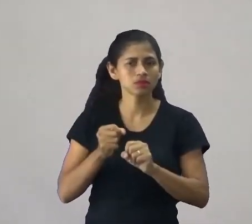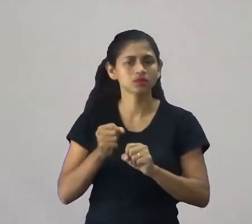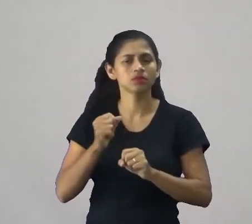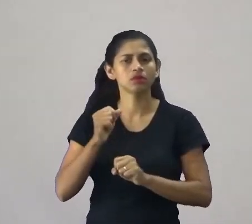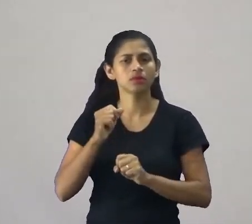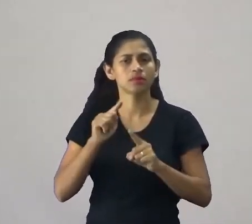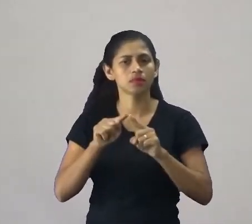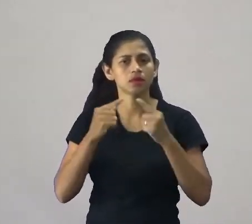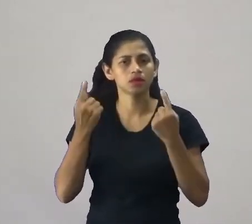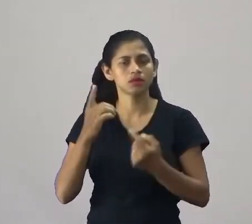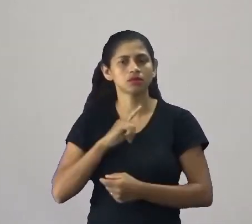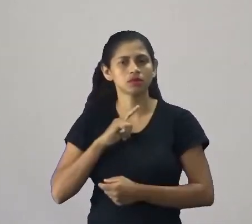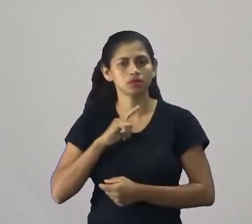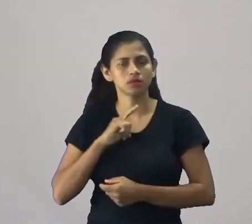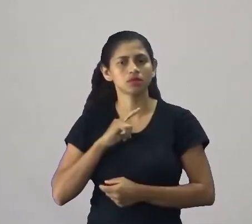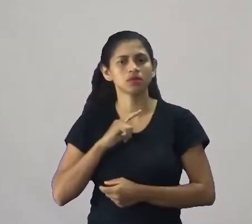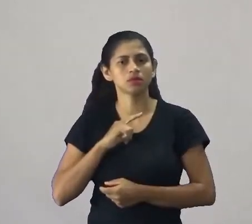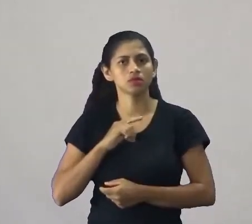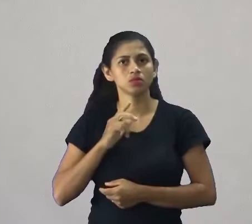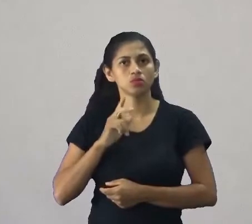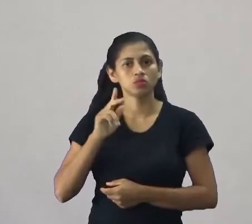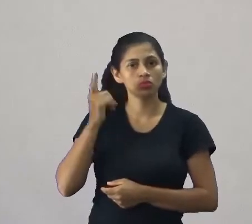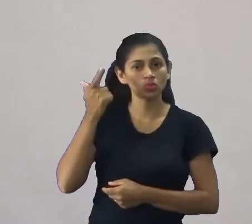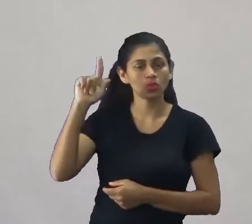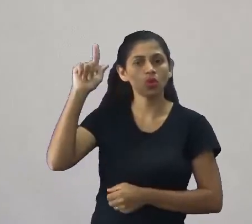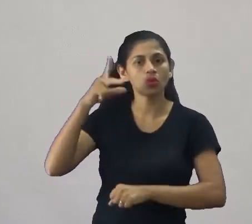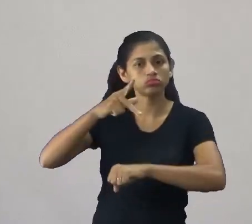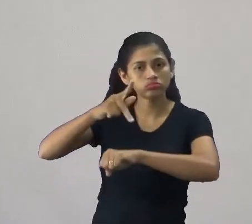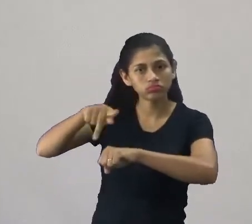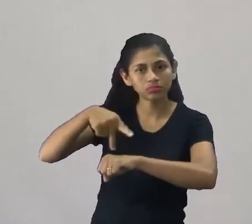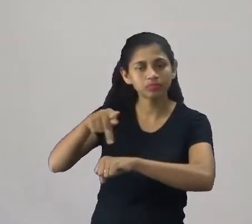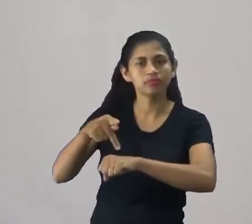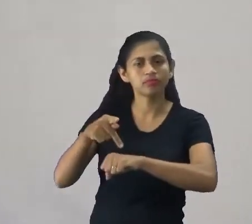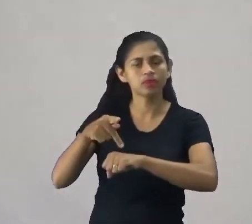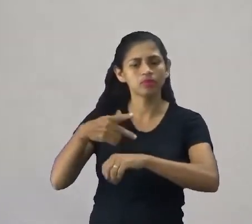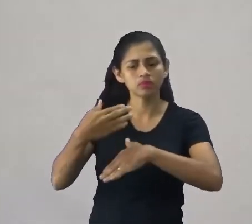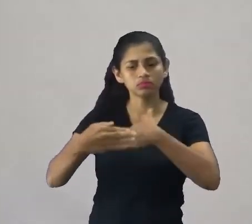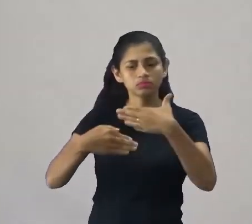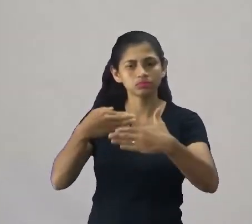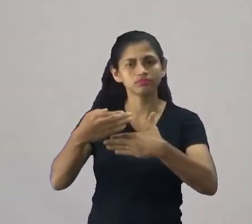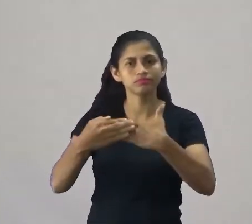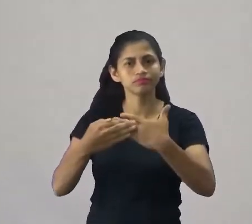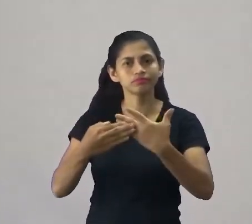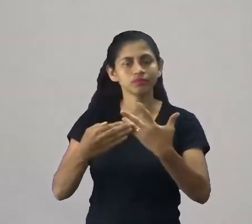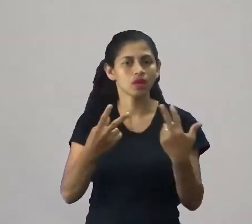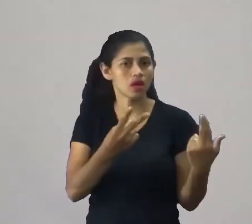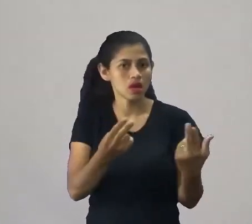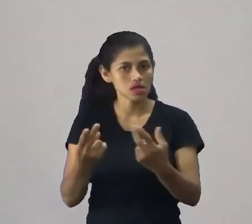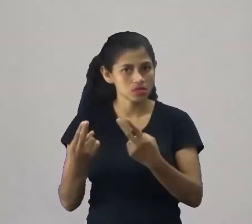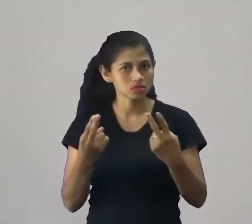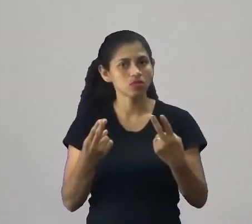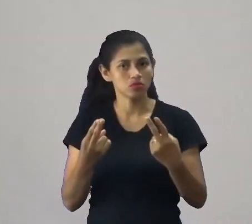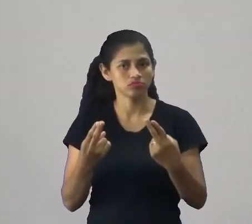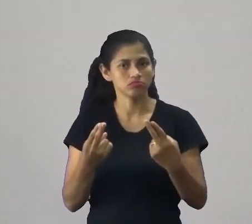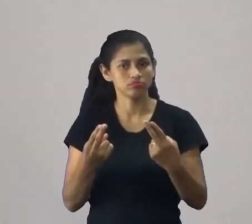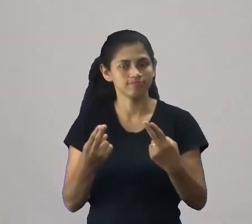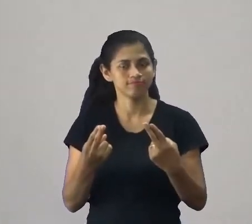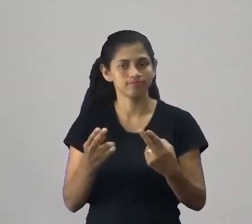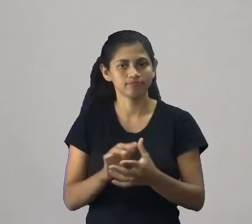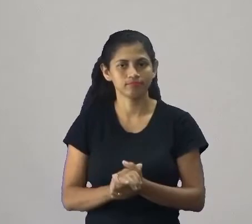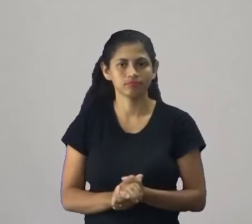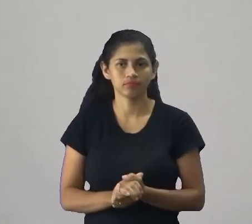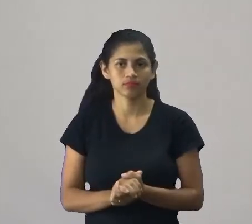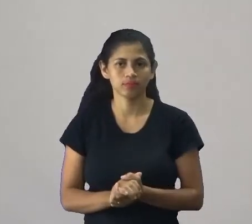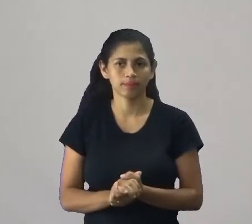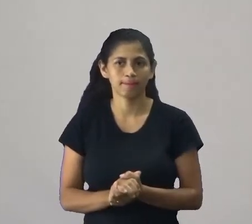sendo produzido em um país estrangeiro, reproduz e mostra, né, evidencia atividades que a gente desenvolve aqui